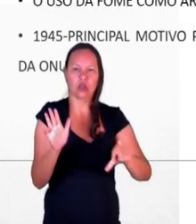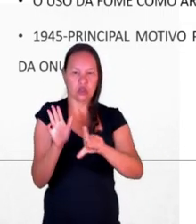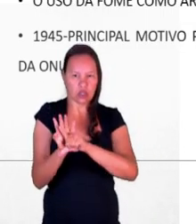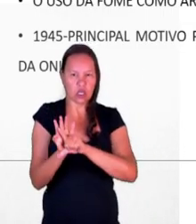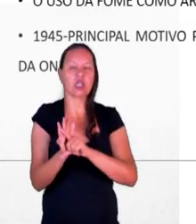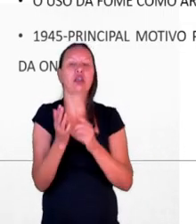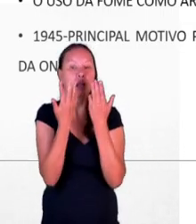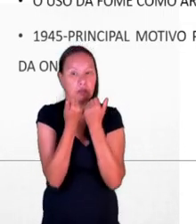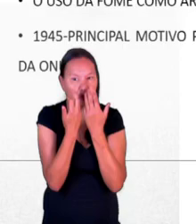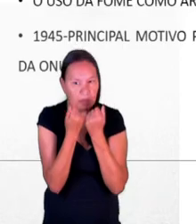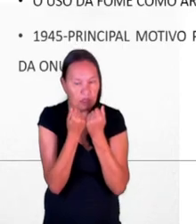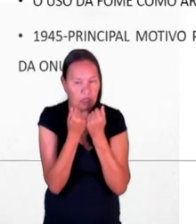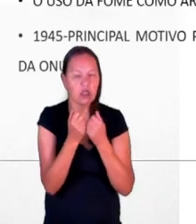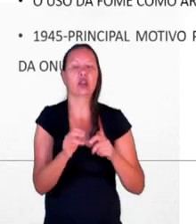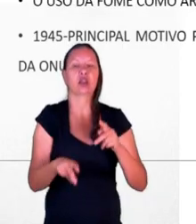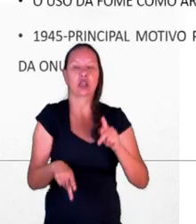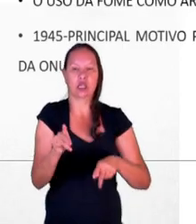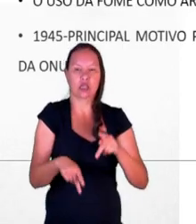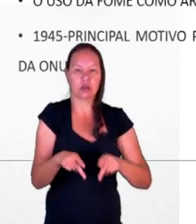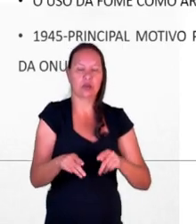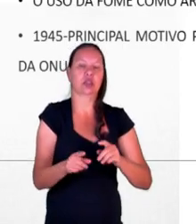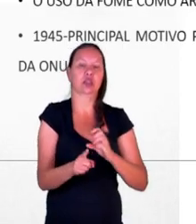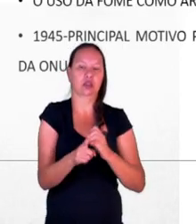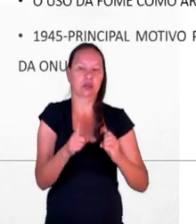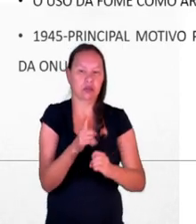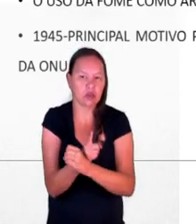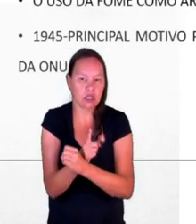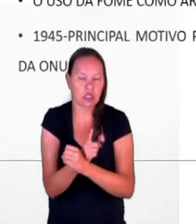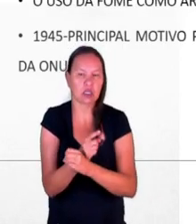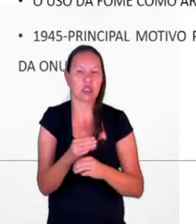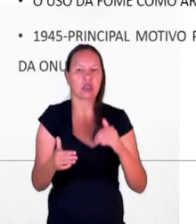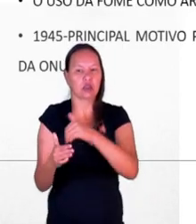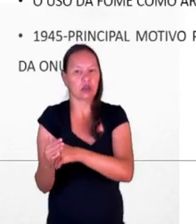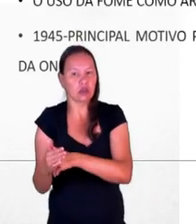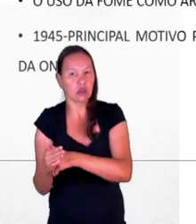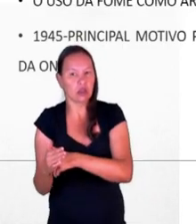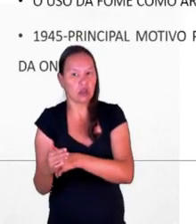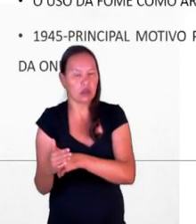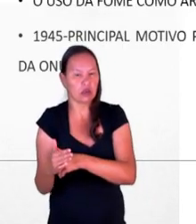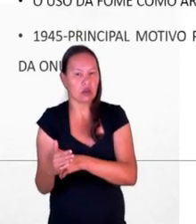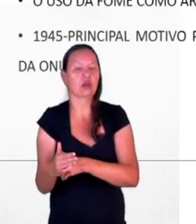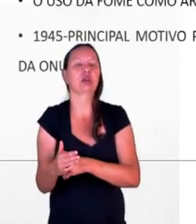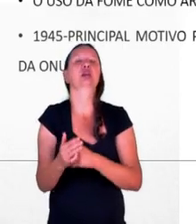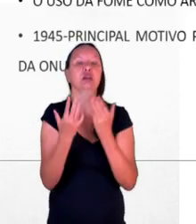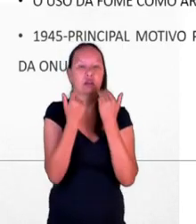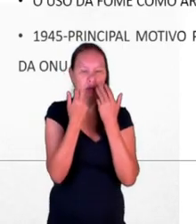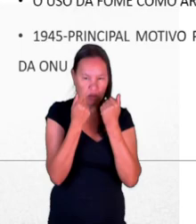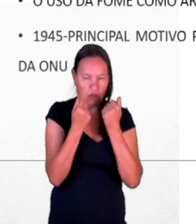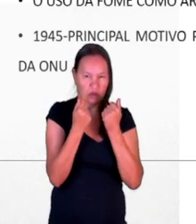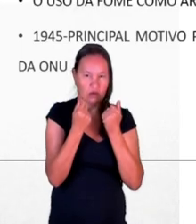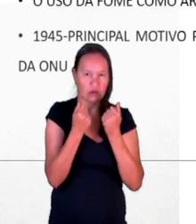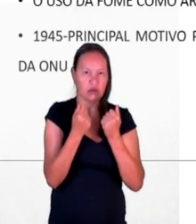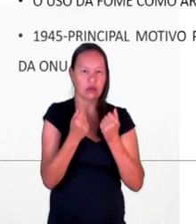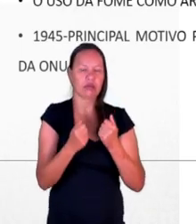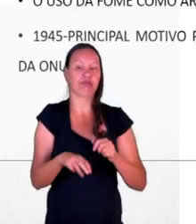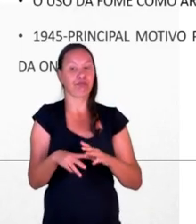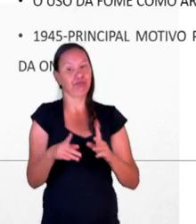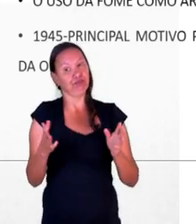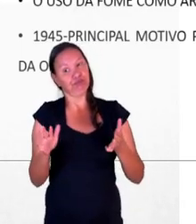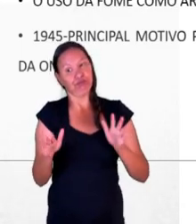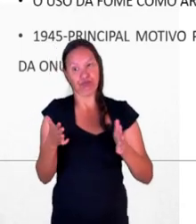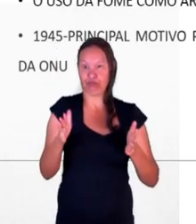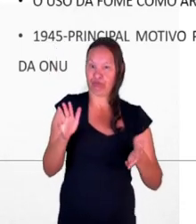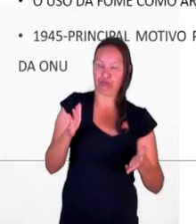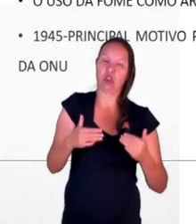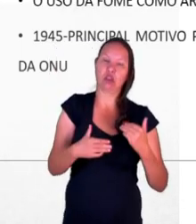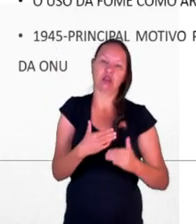alimentação aquelas populações que estavam dentro de uma certa neutralidade elas teriam alimentação racionada e